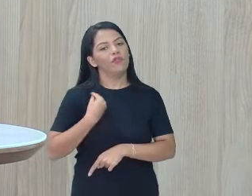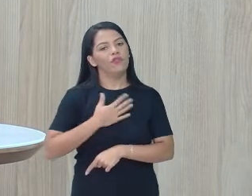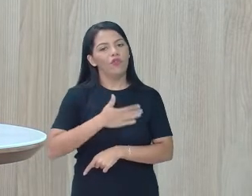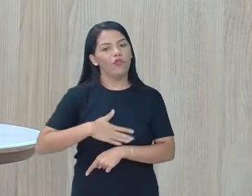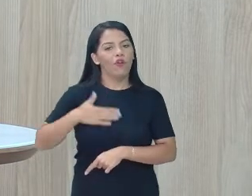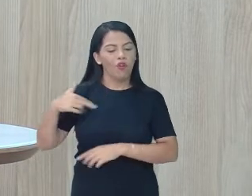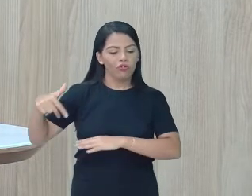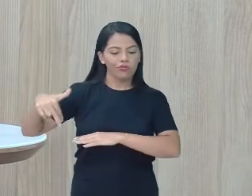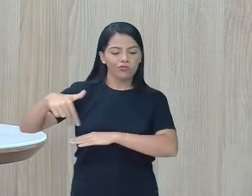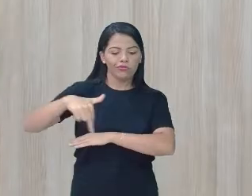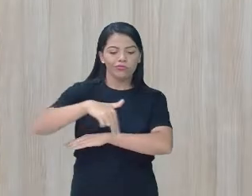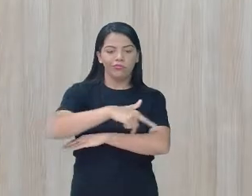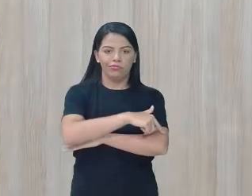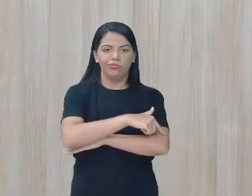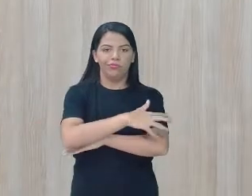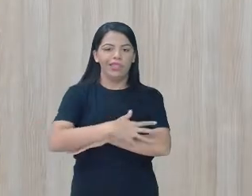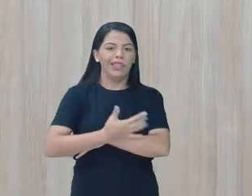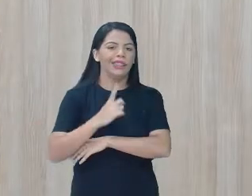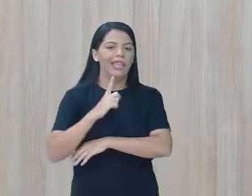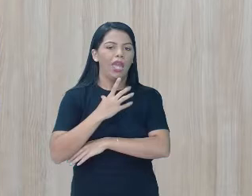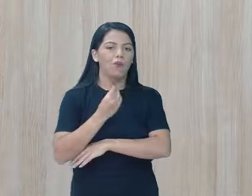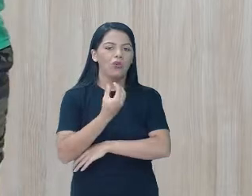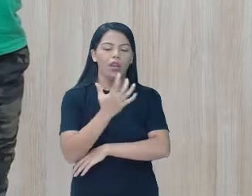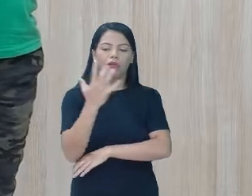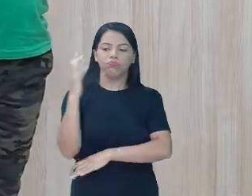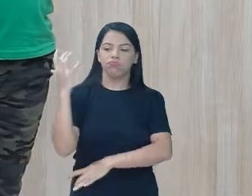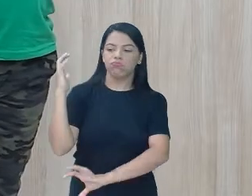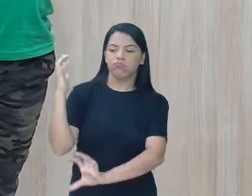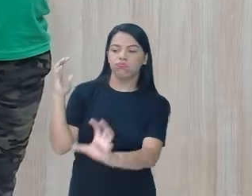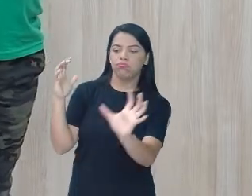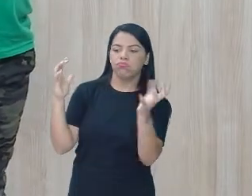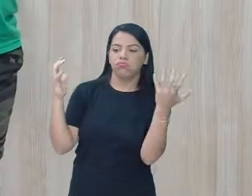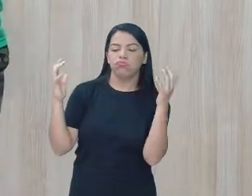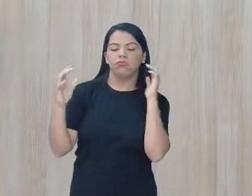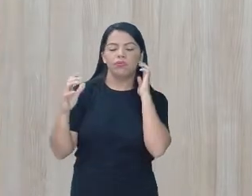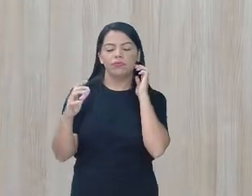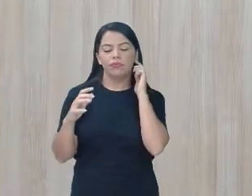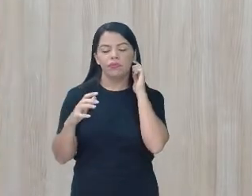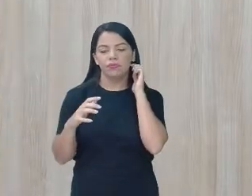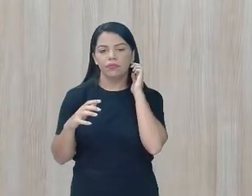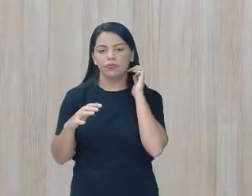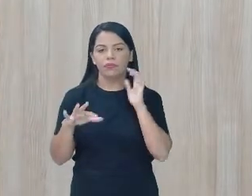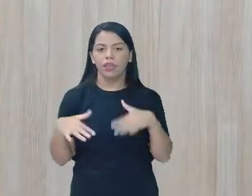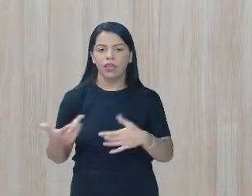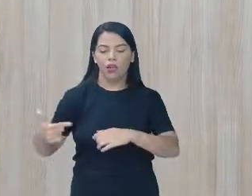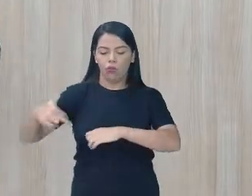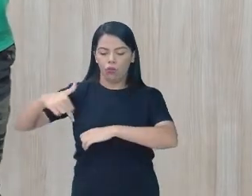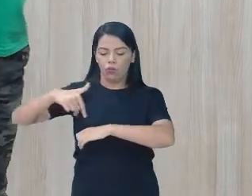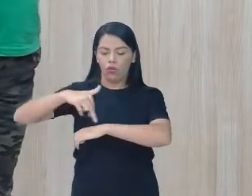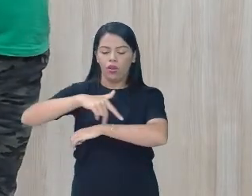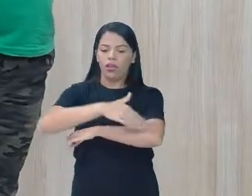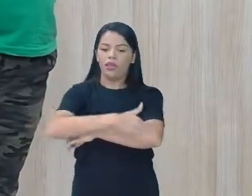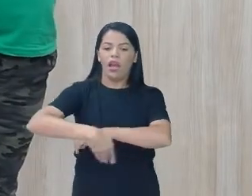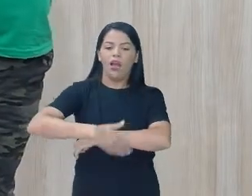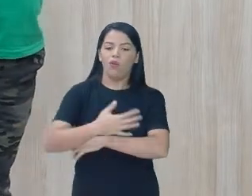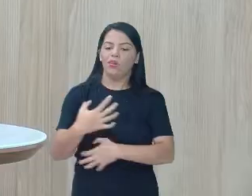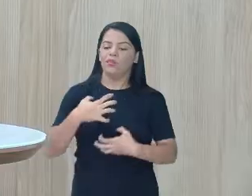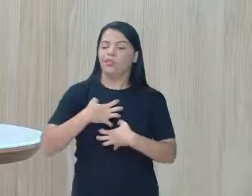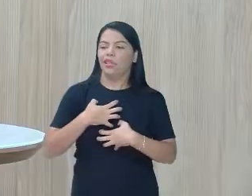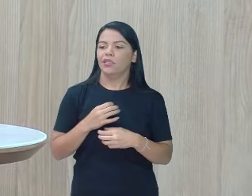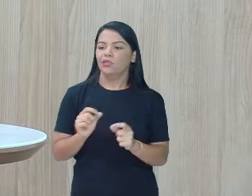lá. E a caminhada pelas ruas, ela traz que sensações?